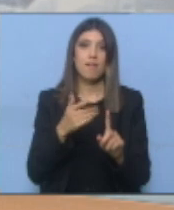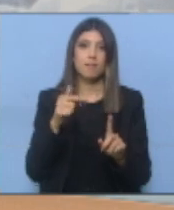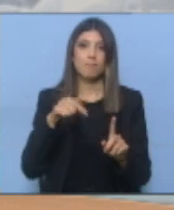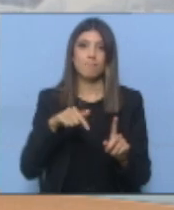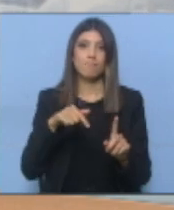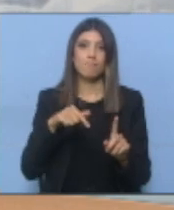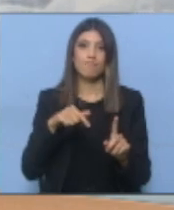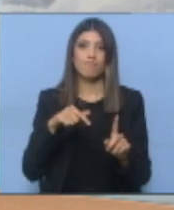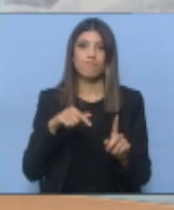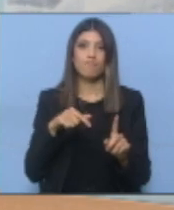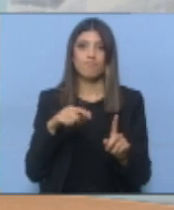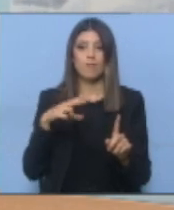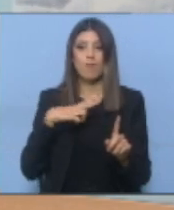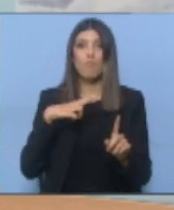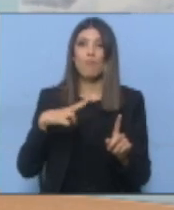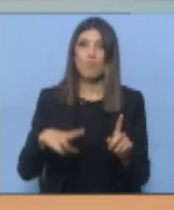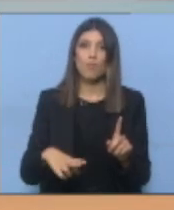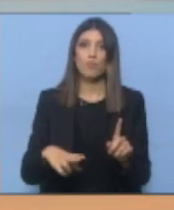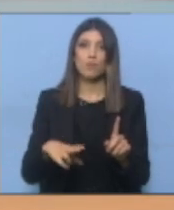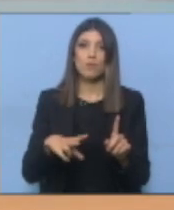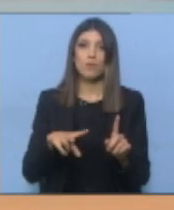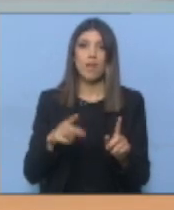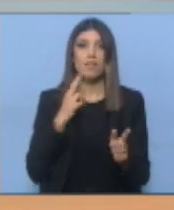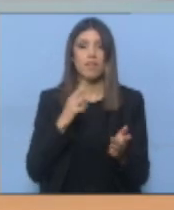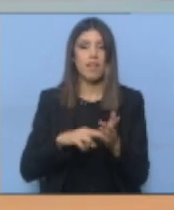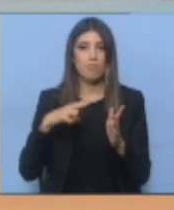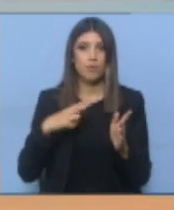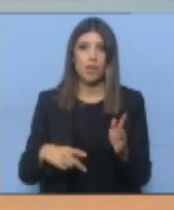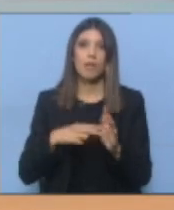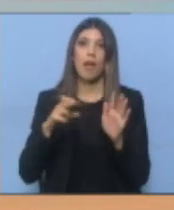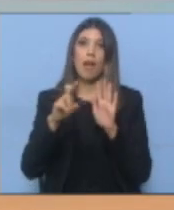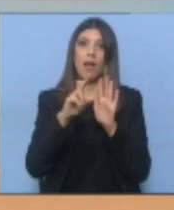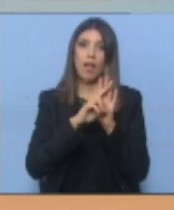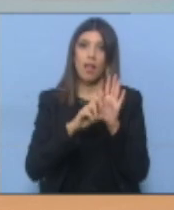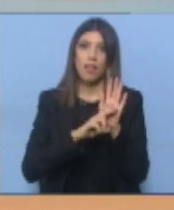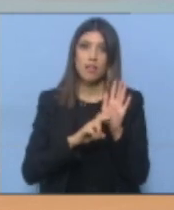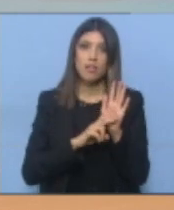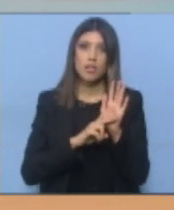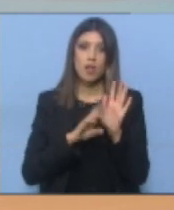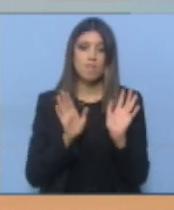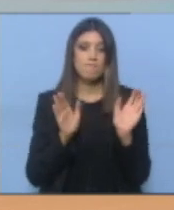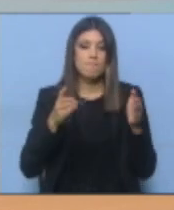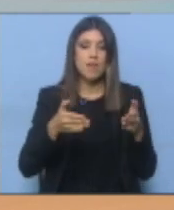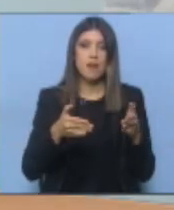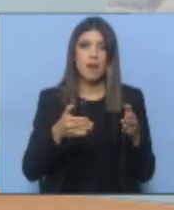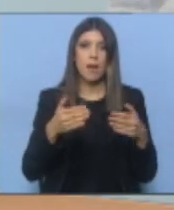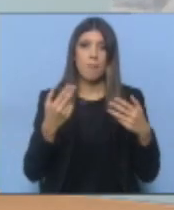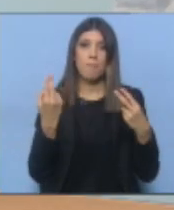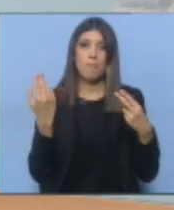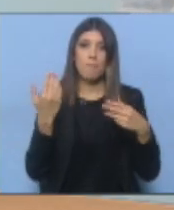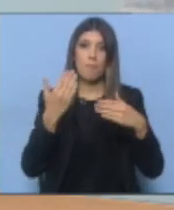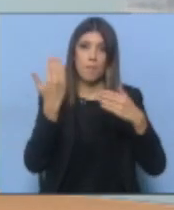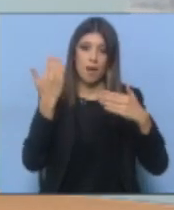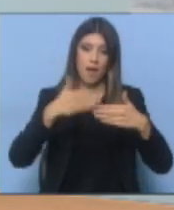a dimensão que olha a realidade portuguesa. Um relatório que se centra nas barreiras, nas dificuldades